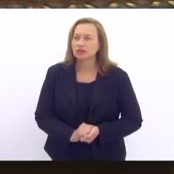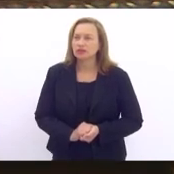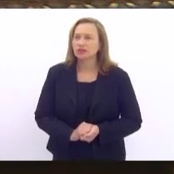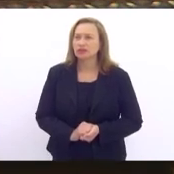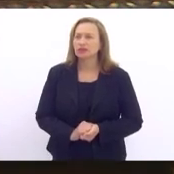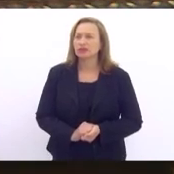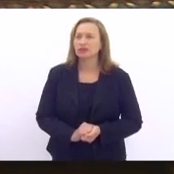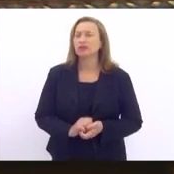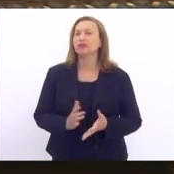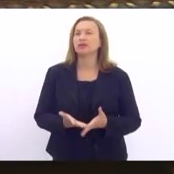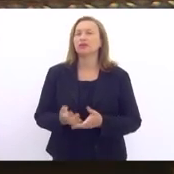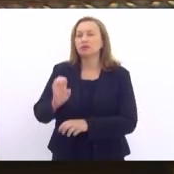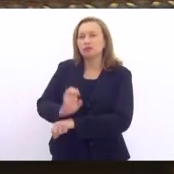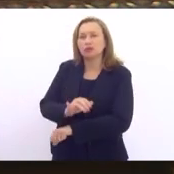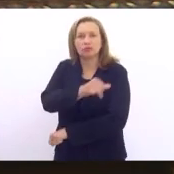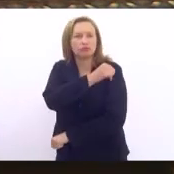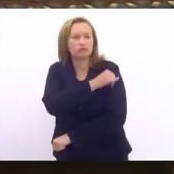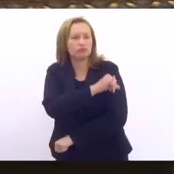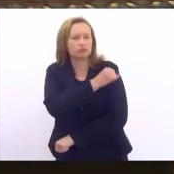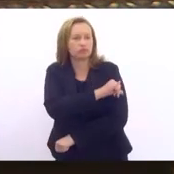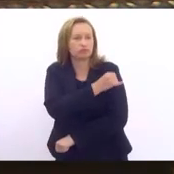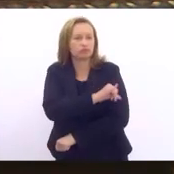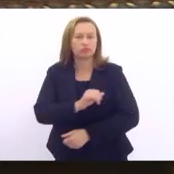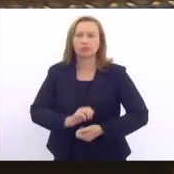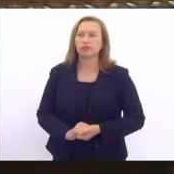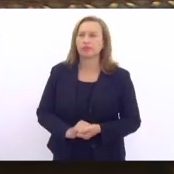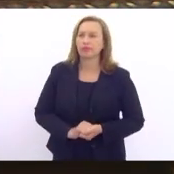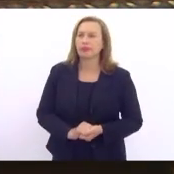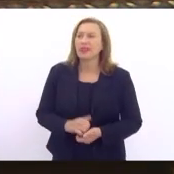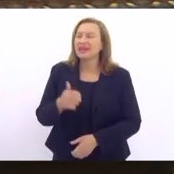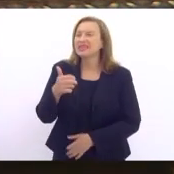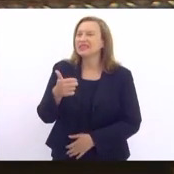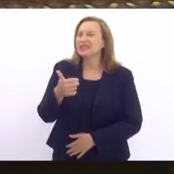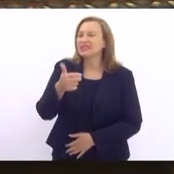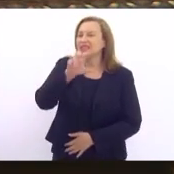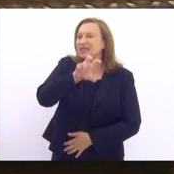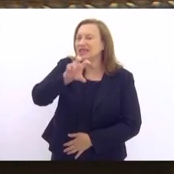Janeiro é de 500 mil habitações.